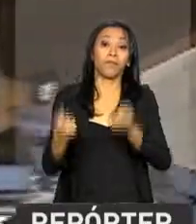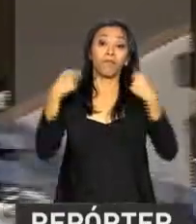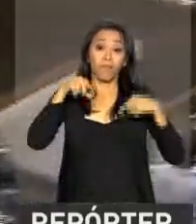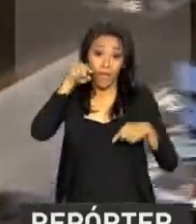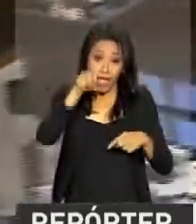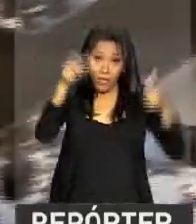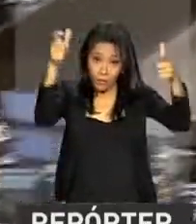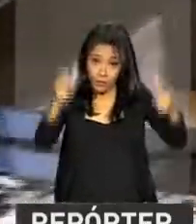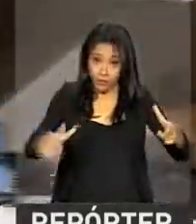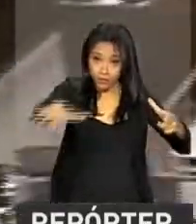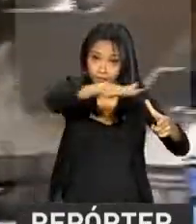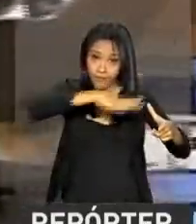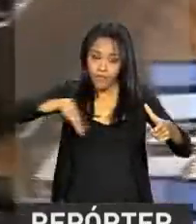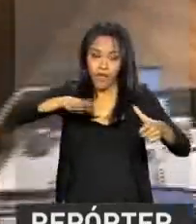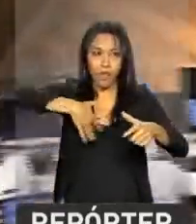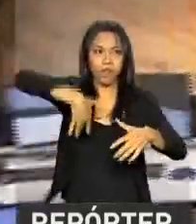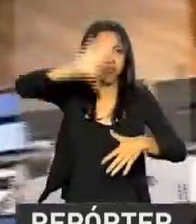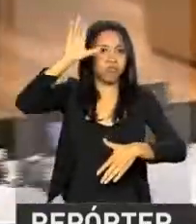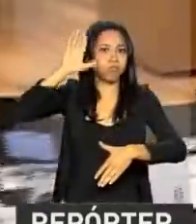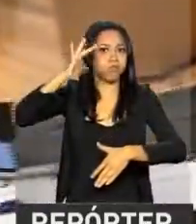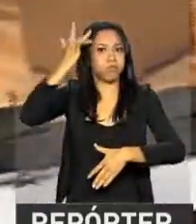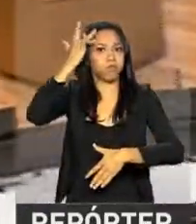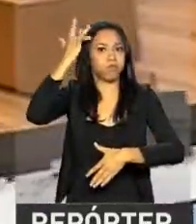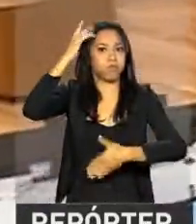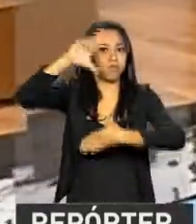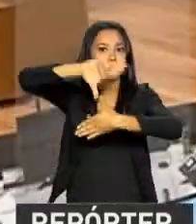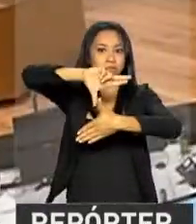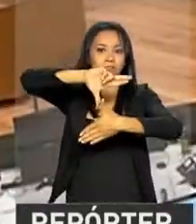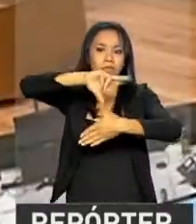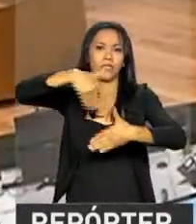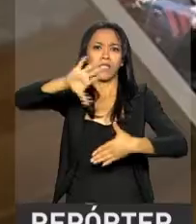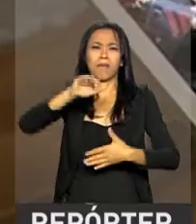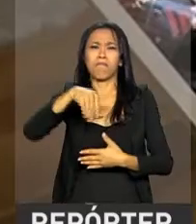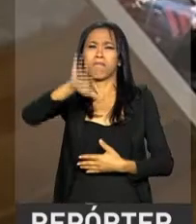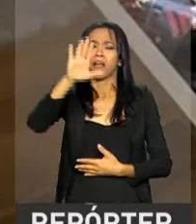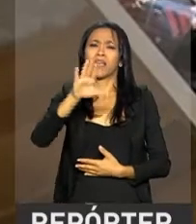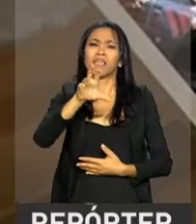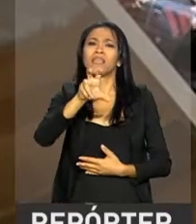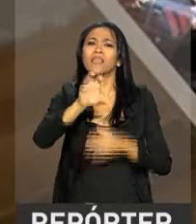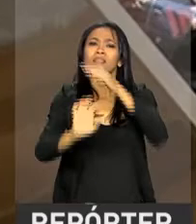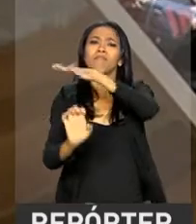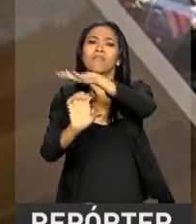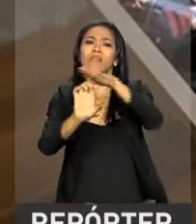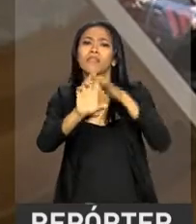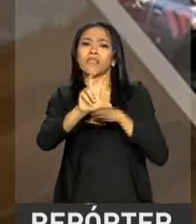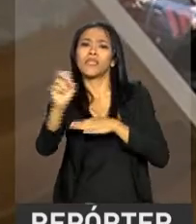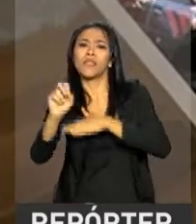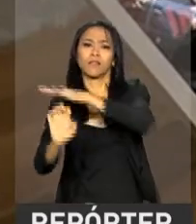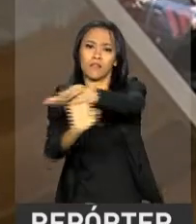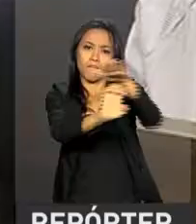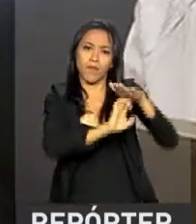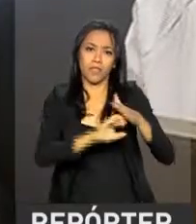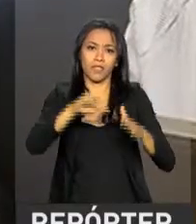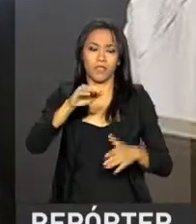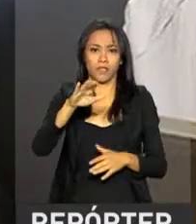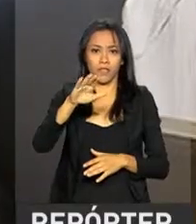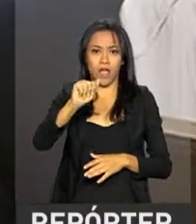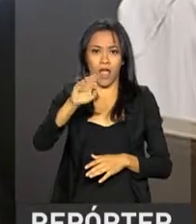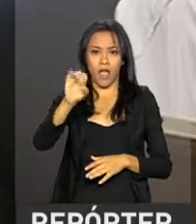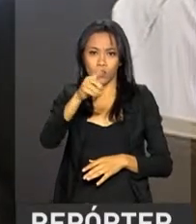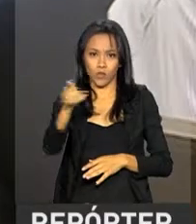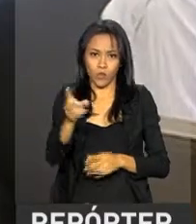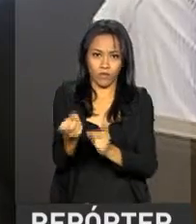de são paulo a maior da américa latina e negociações de mais de 500 empresas de capital aberto negócios medido sem pontos pelo